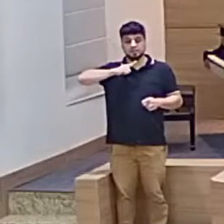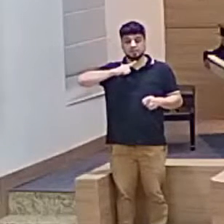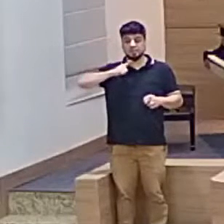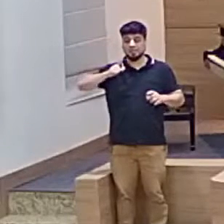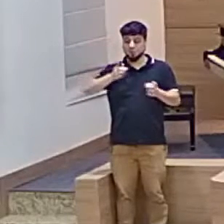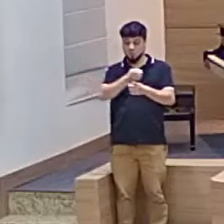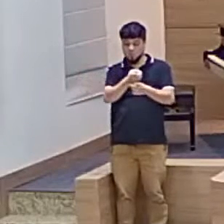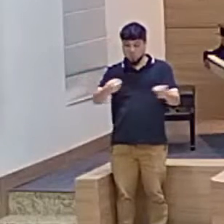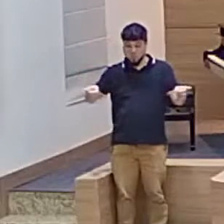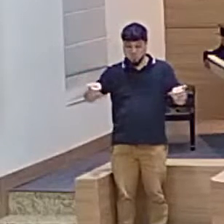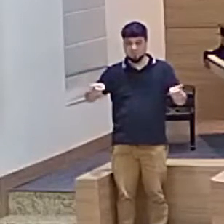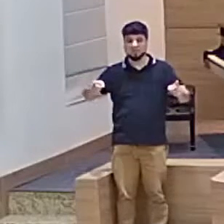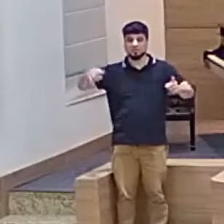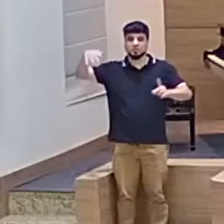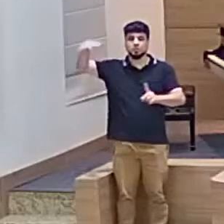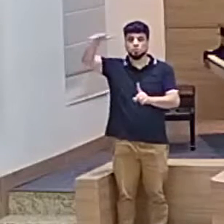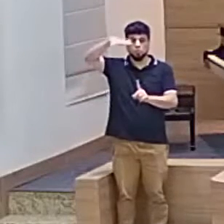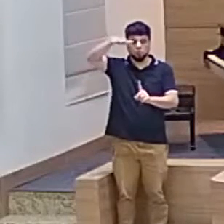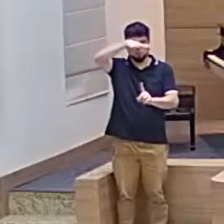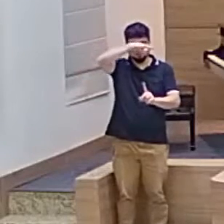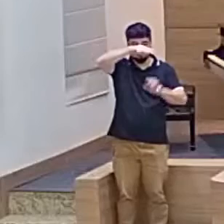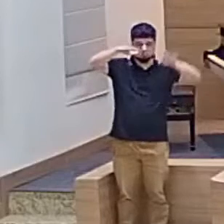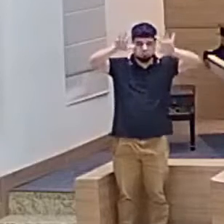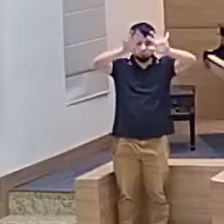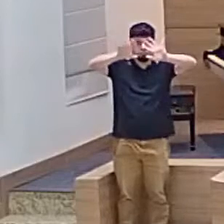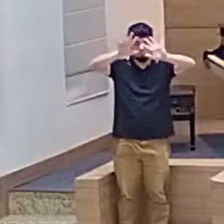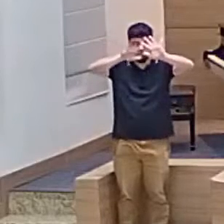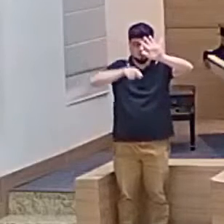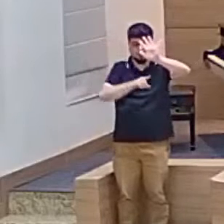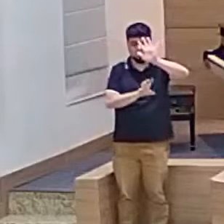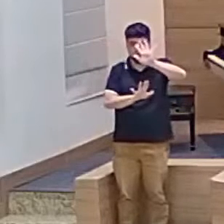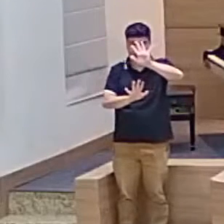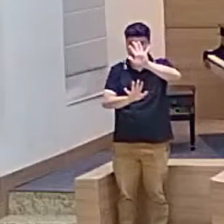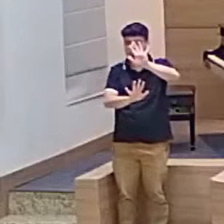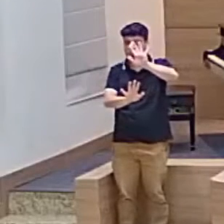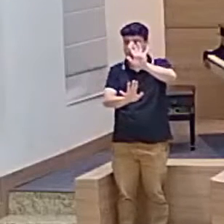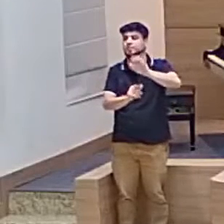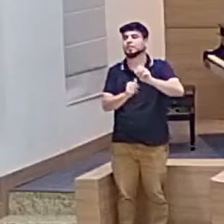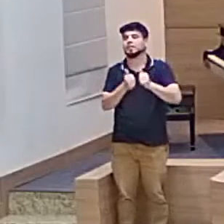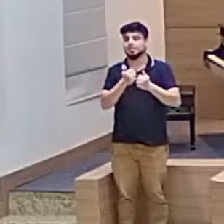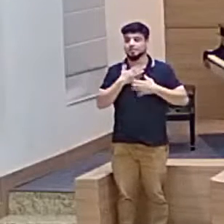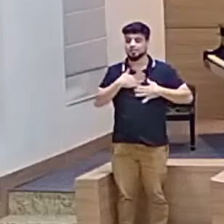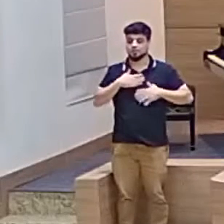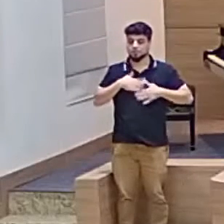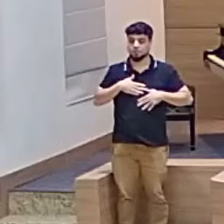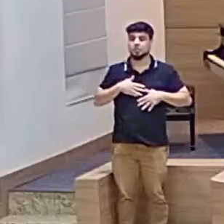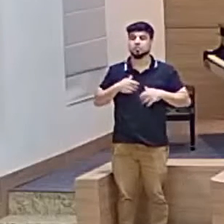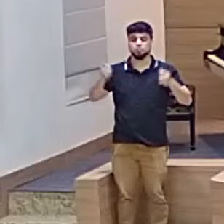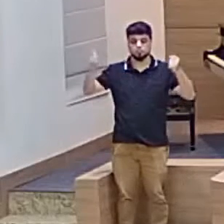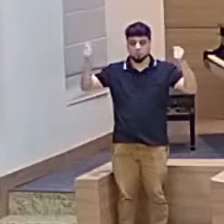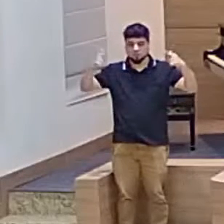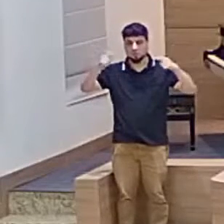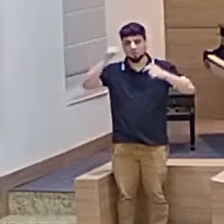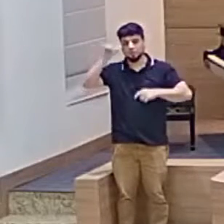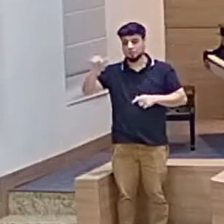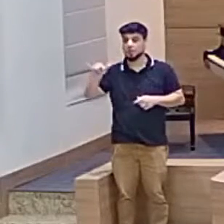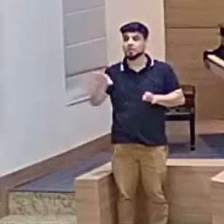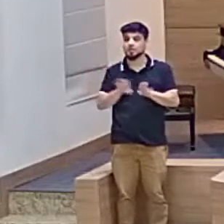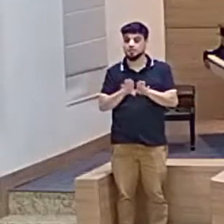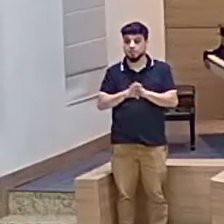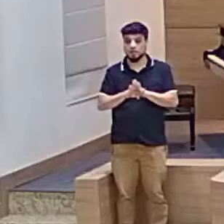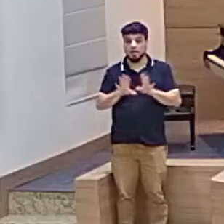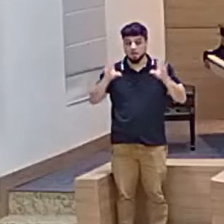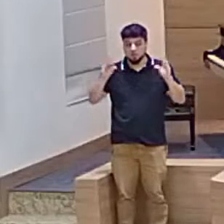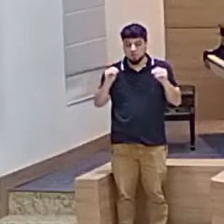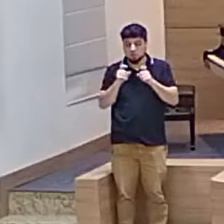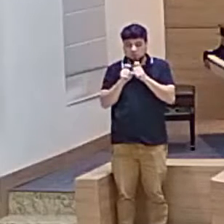escaldante e depois uma Coluna de Fogo durante a noite que naquele deserto Era bastante Congelante Deus operou